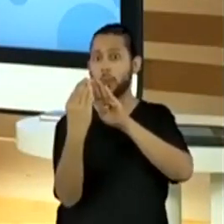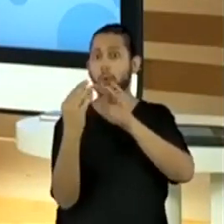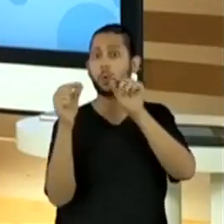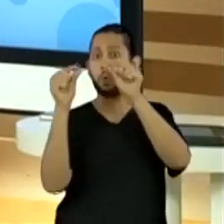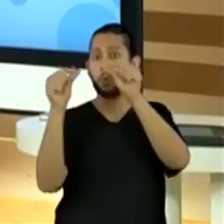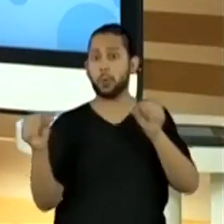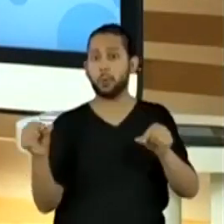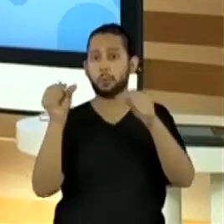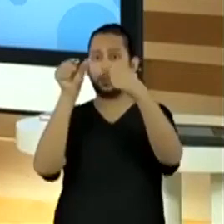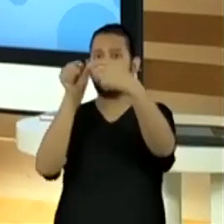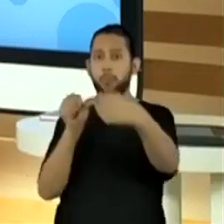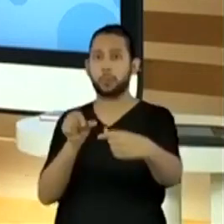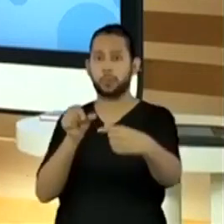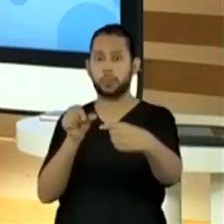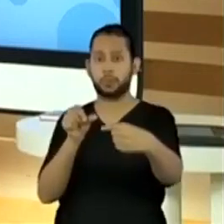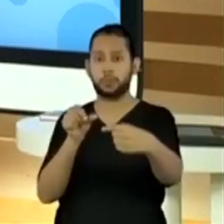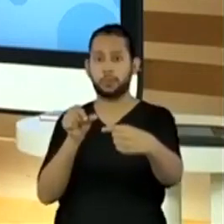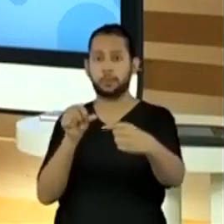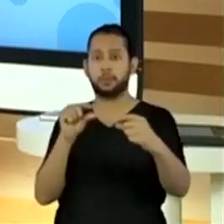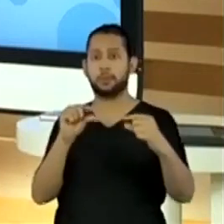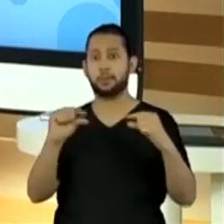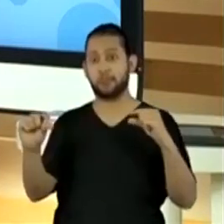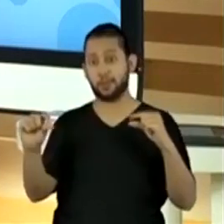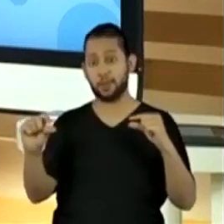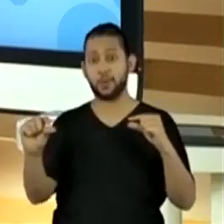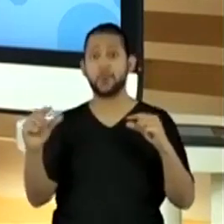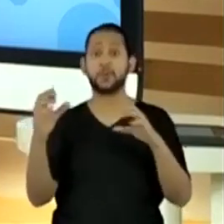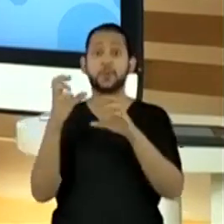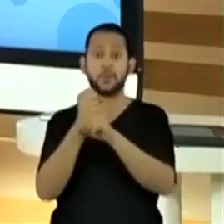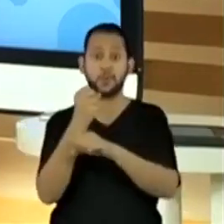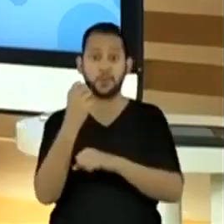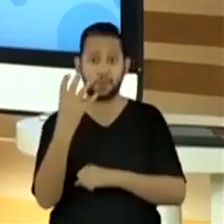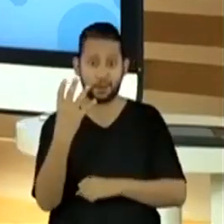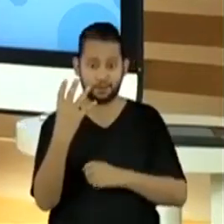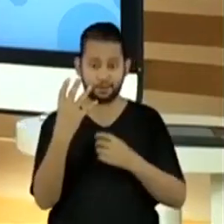de baixo, 1, 2, 3, 4. Então, eu tenho também